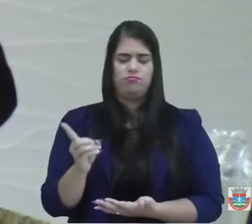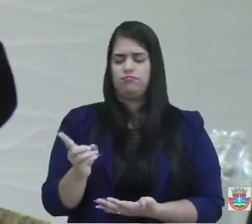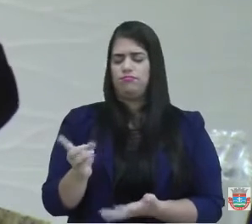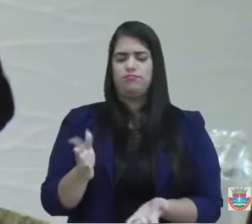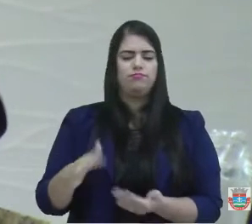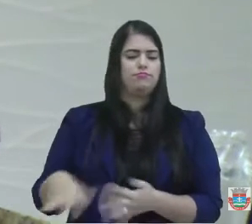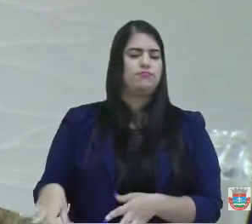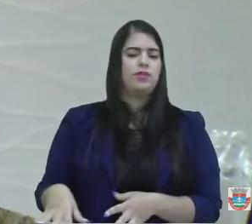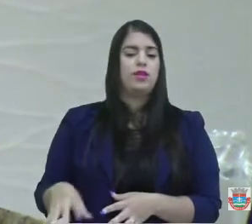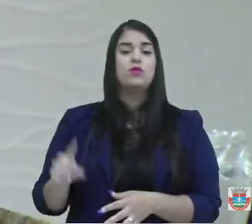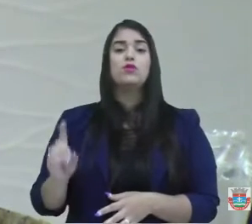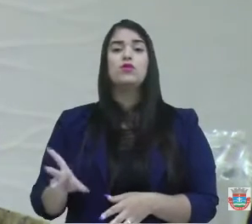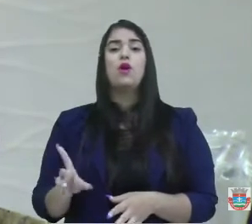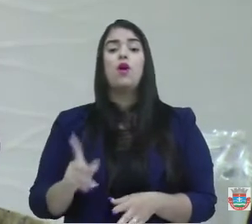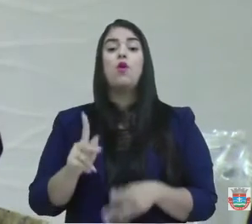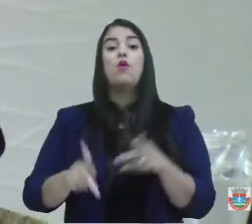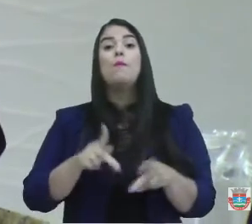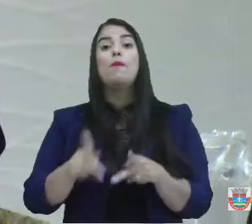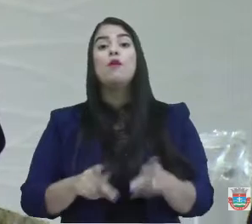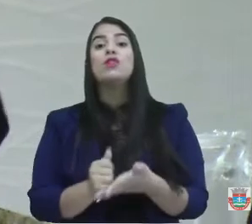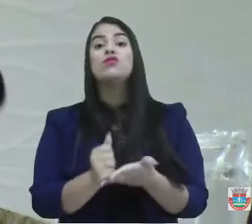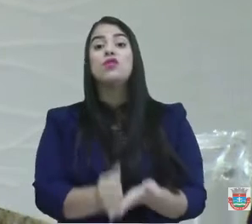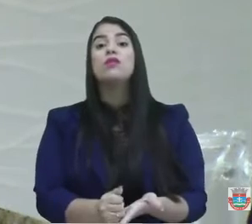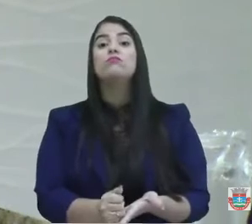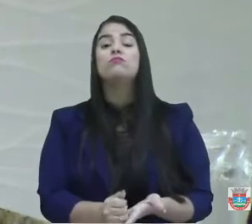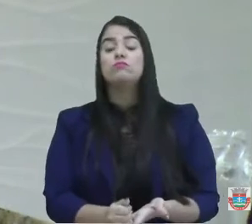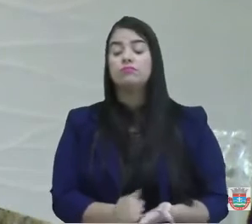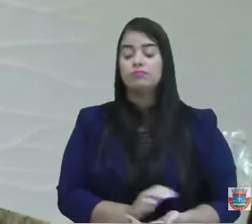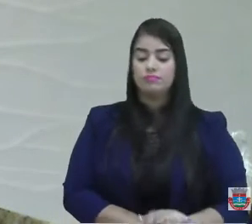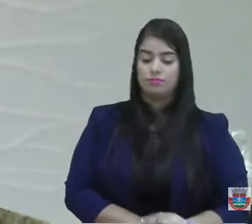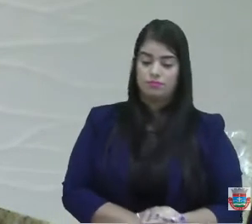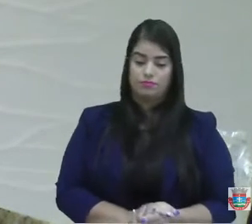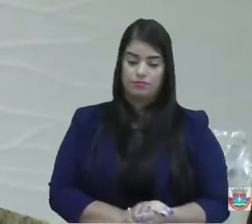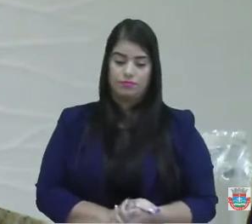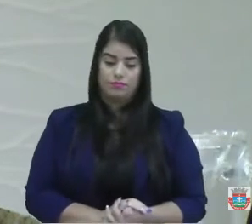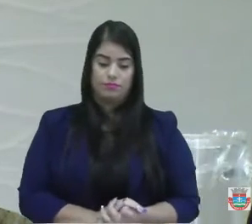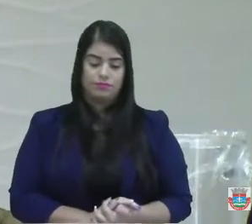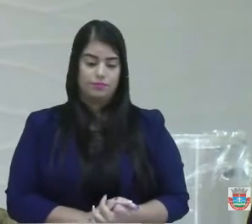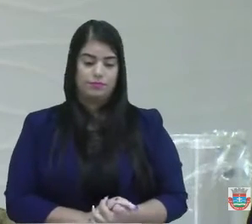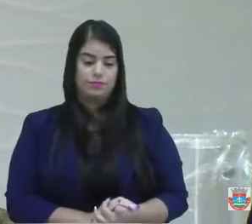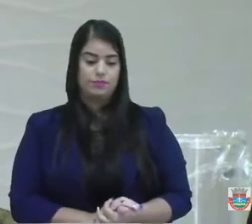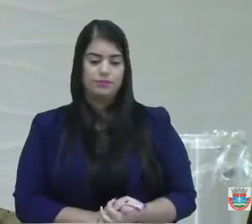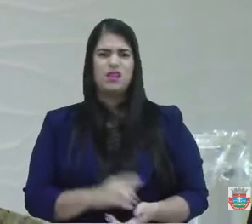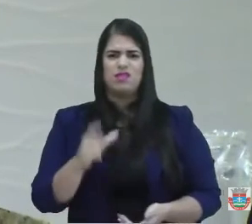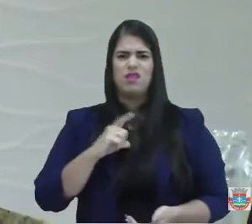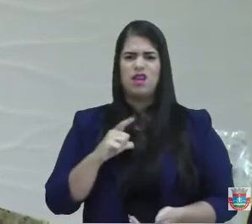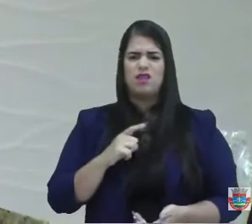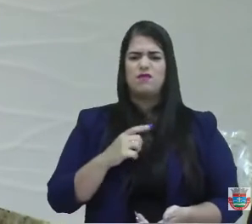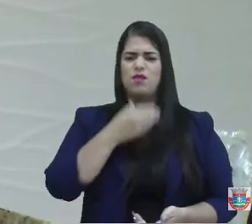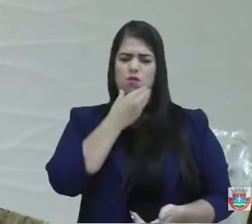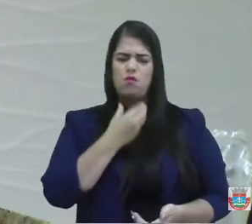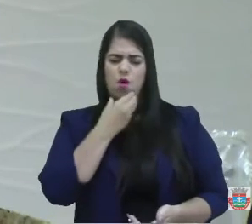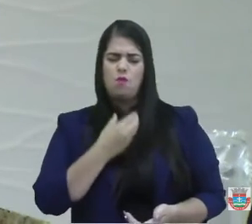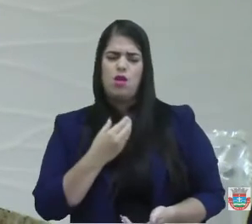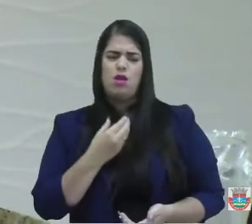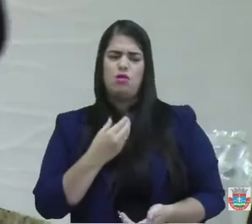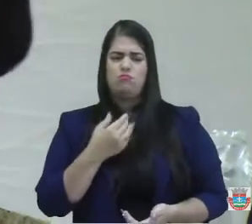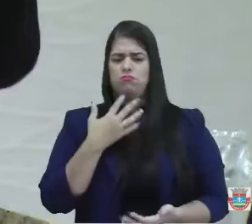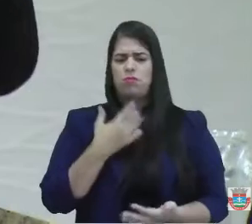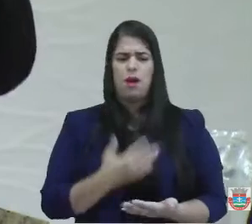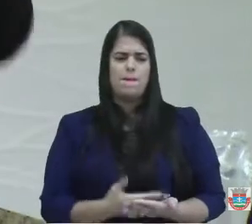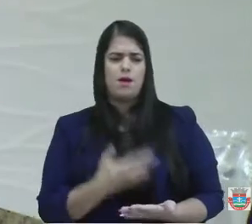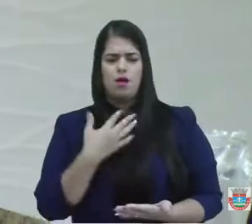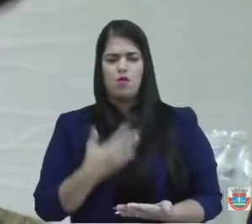luta para defender vocês, o povo. Aí tem muito cabas aí sem qualidade, babão, entendeu? Que não